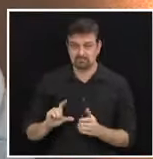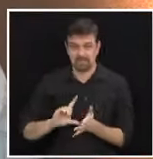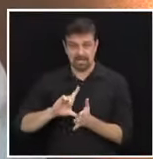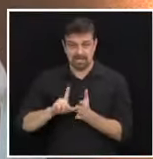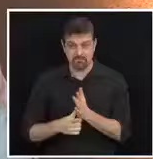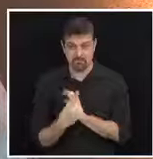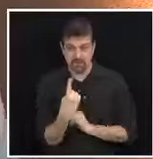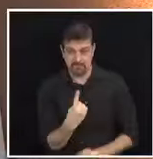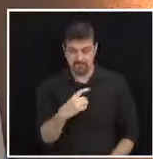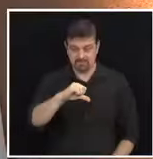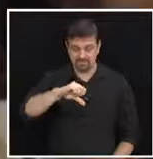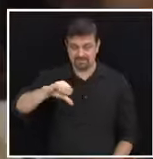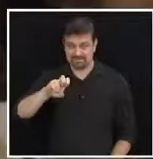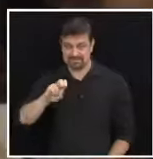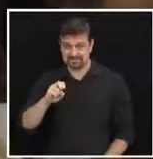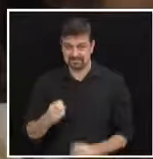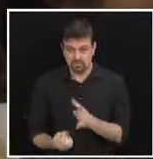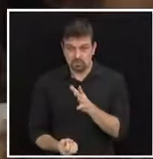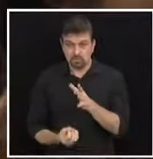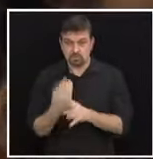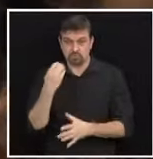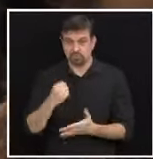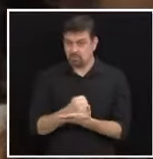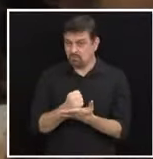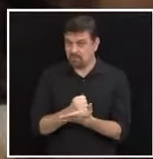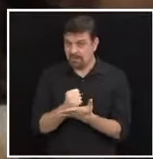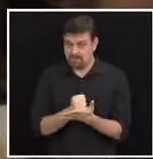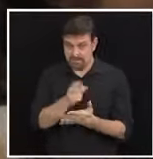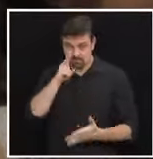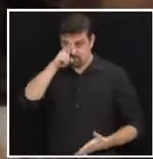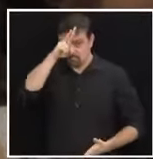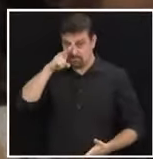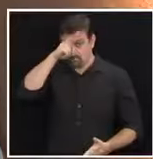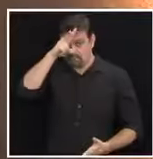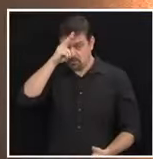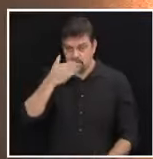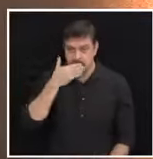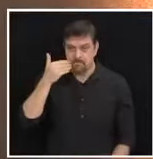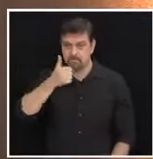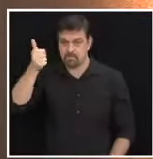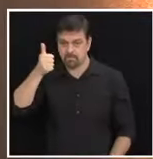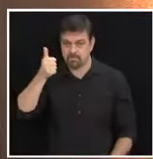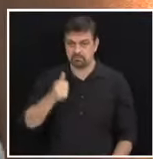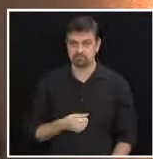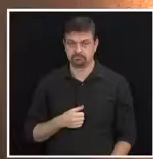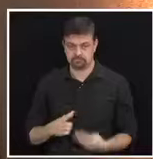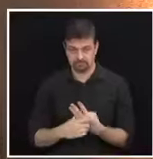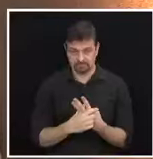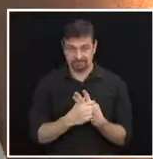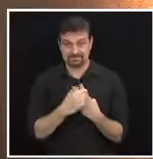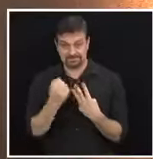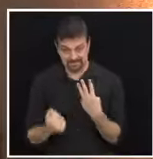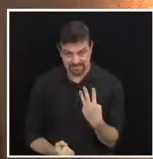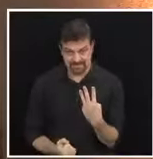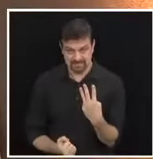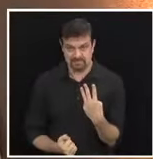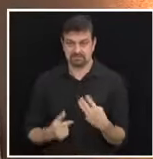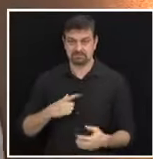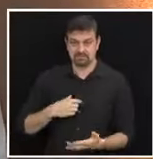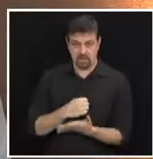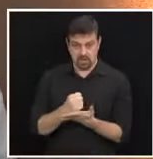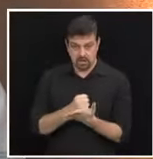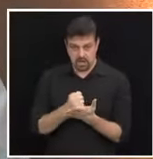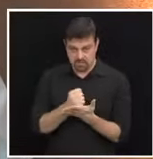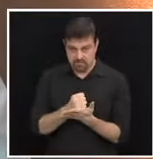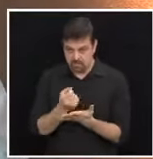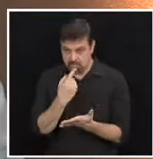95 apareceram medicamentos muito potentes que passaram a ser usados conjuntamente, 3 medicamentos, o tal do